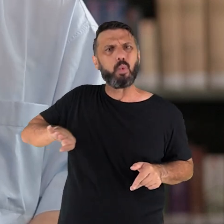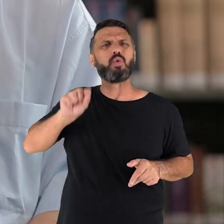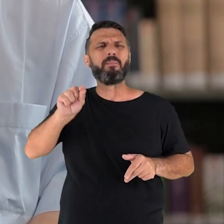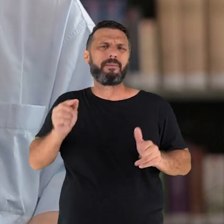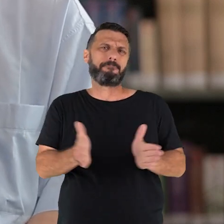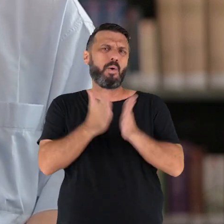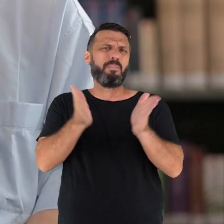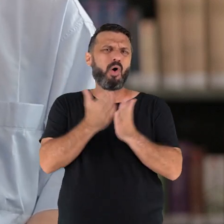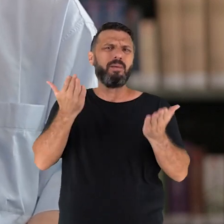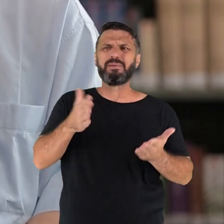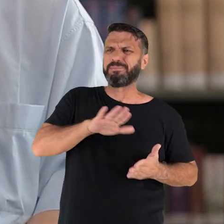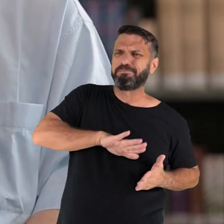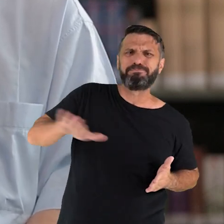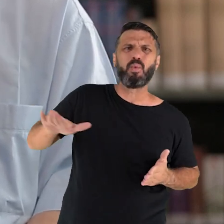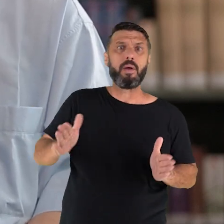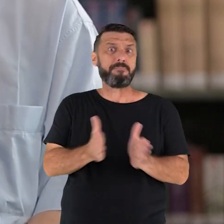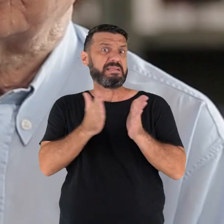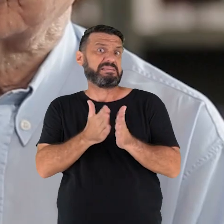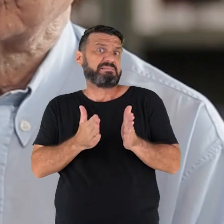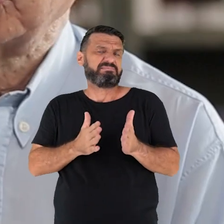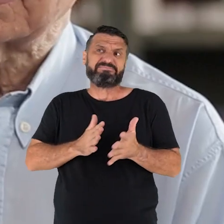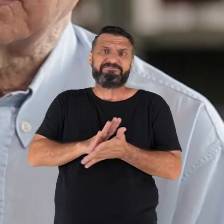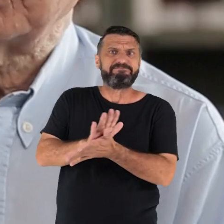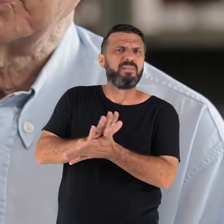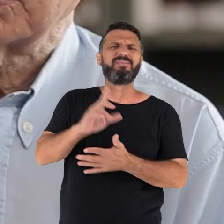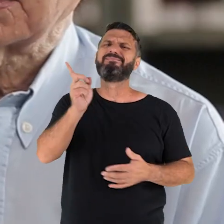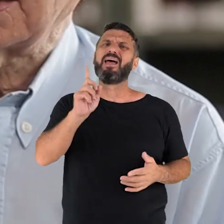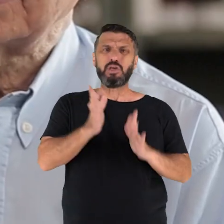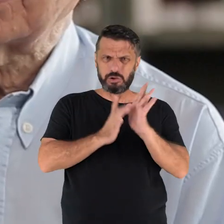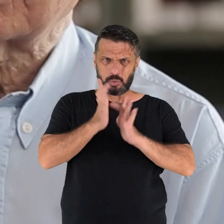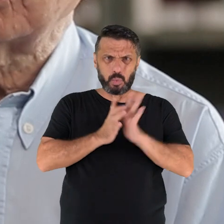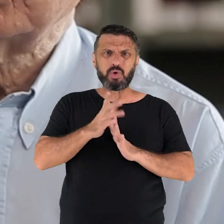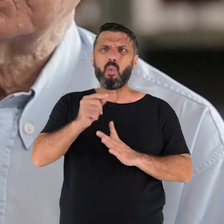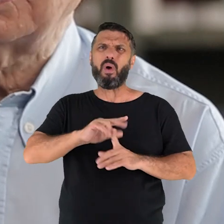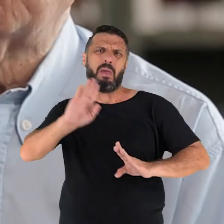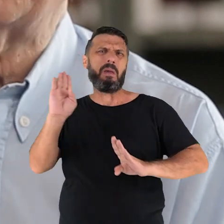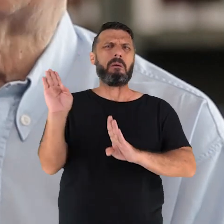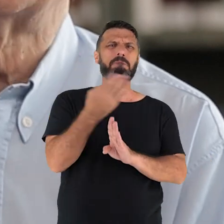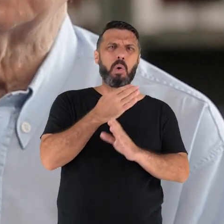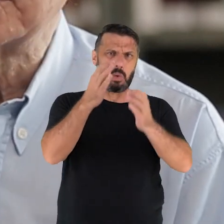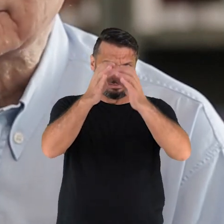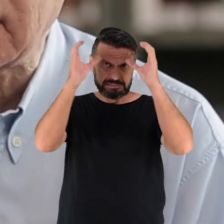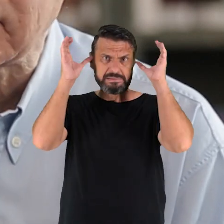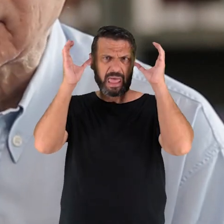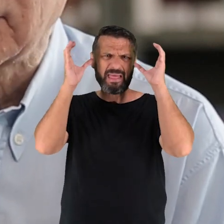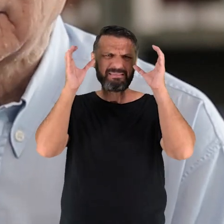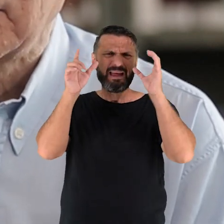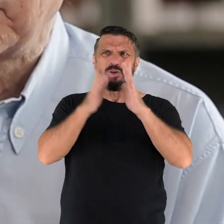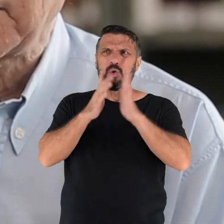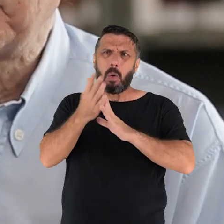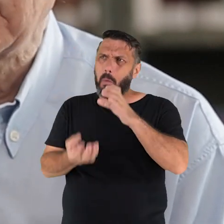e produz pobreza, marginalidade e miséria. Jesus nunca teve a intenção de derrubar o poder de